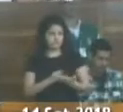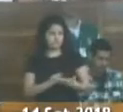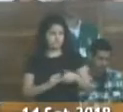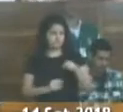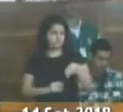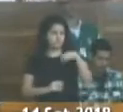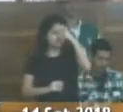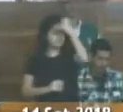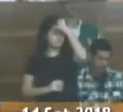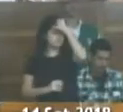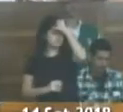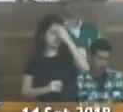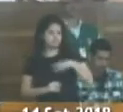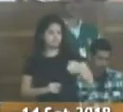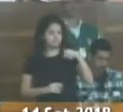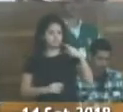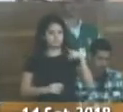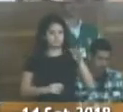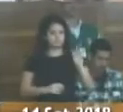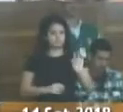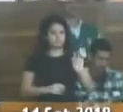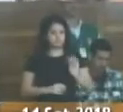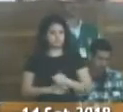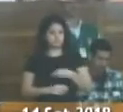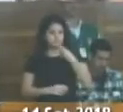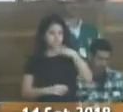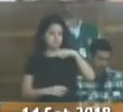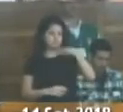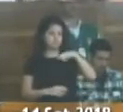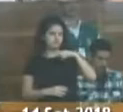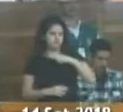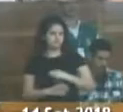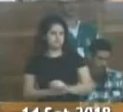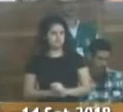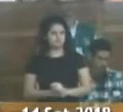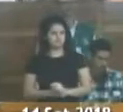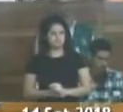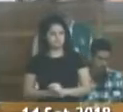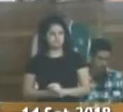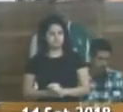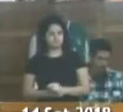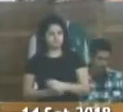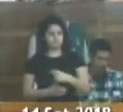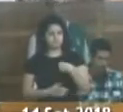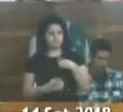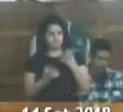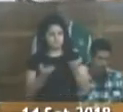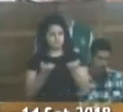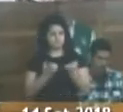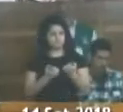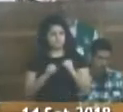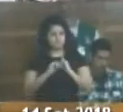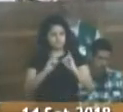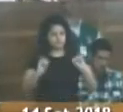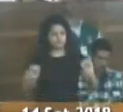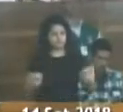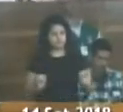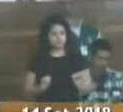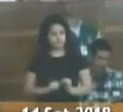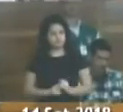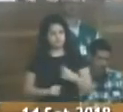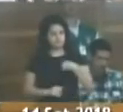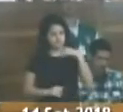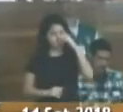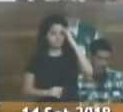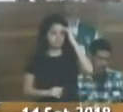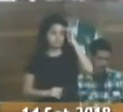de Angra dos Reis, Paraty, né, Mangaratiba. Eu quero deixar público aqui que, eu penso